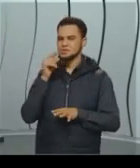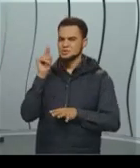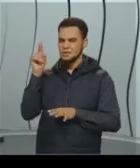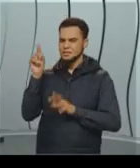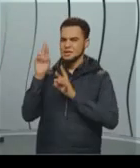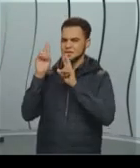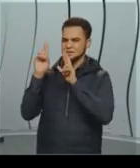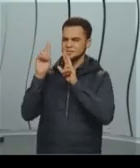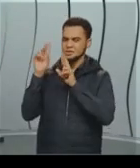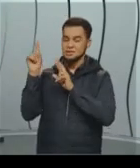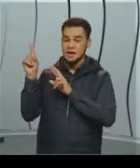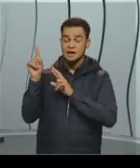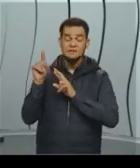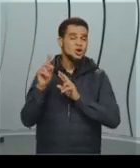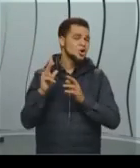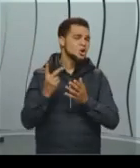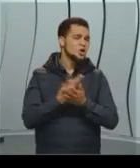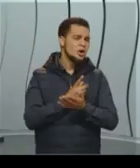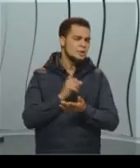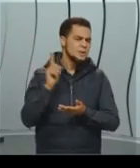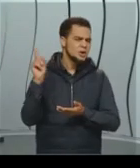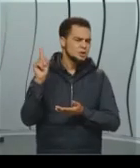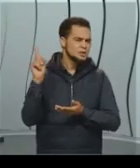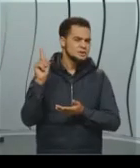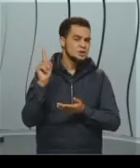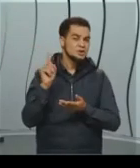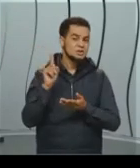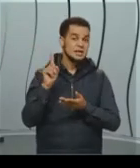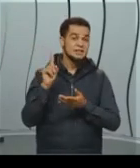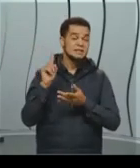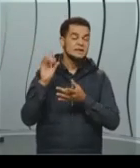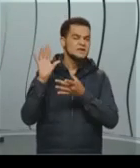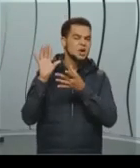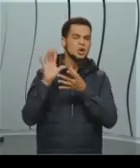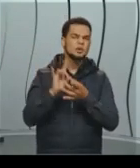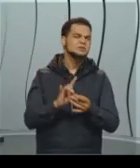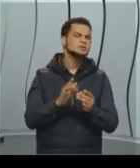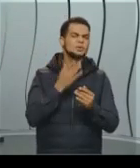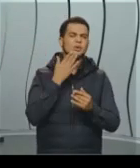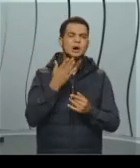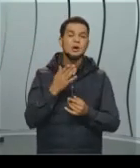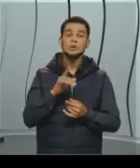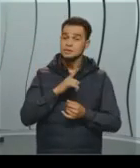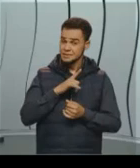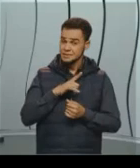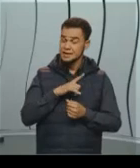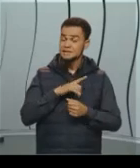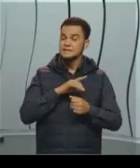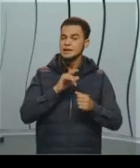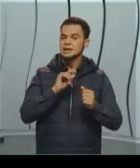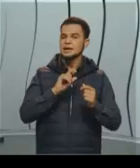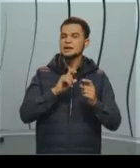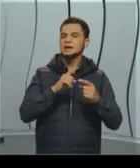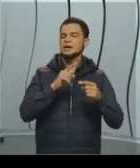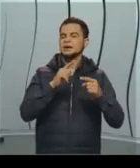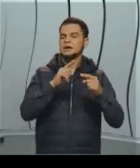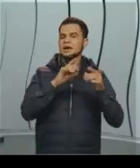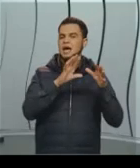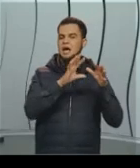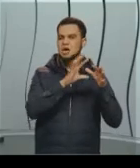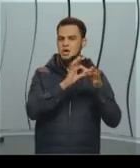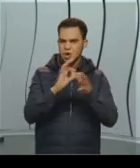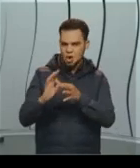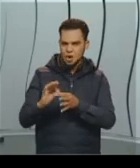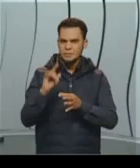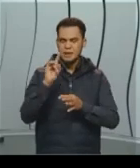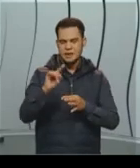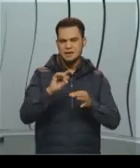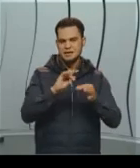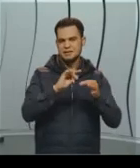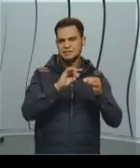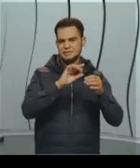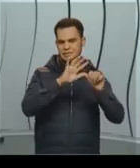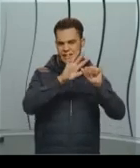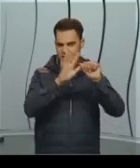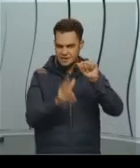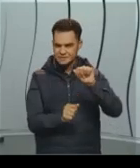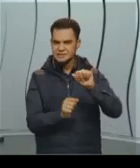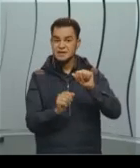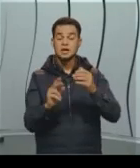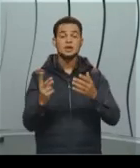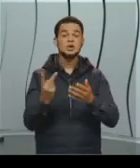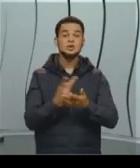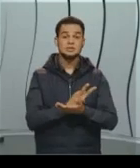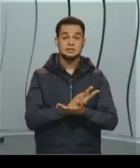contexto em que haveria, né, a Copa na África do Sul. Então, o representante pela organização do movimento, ele vai